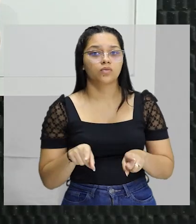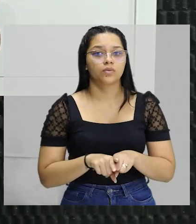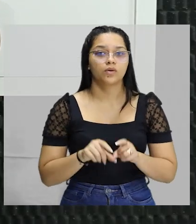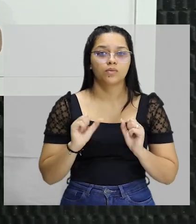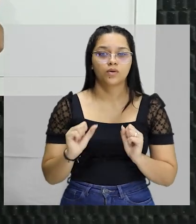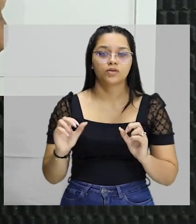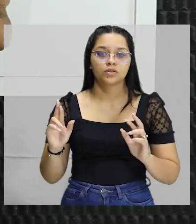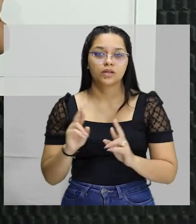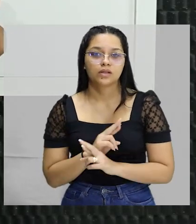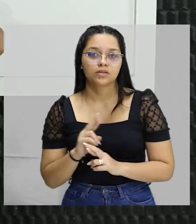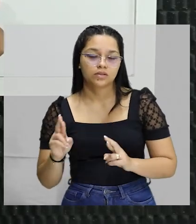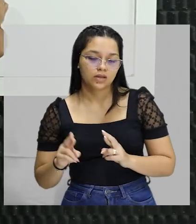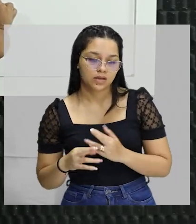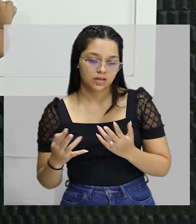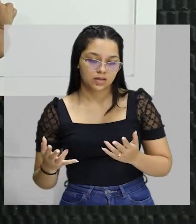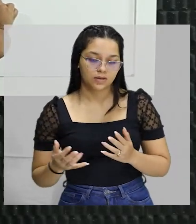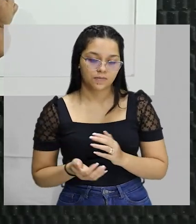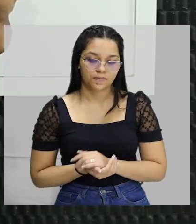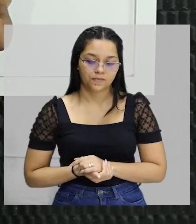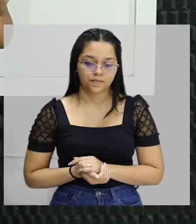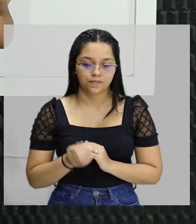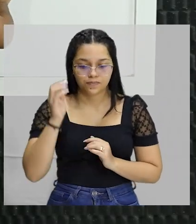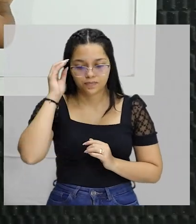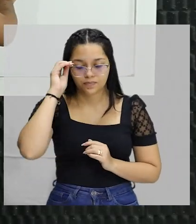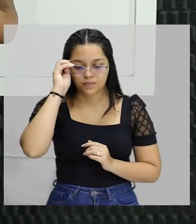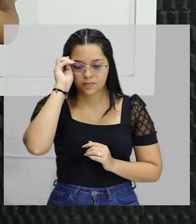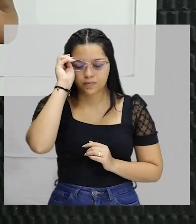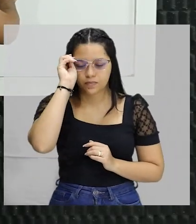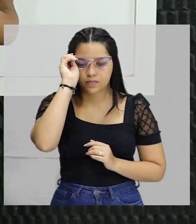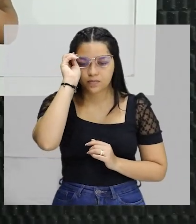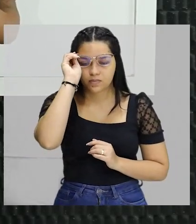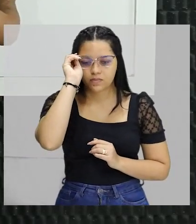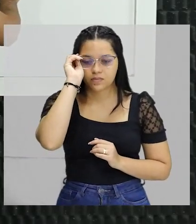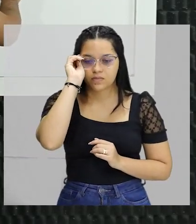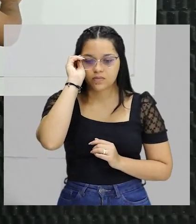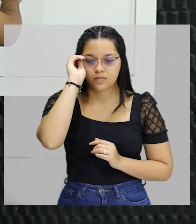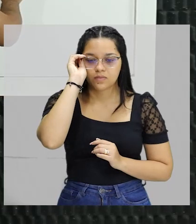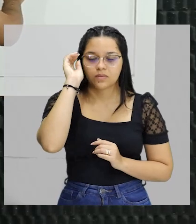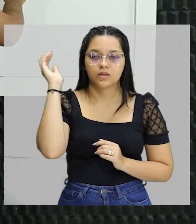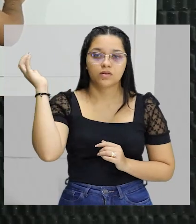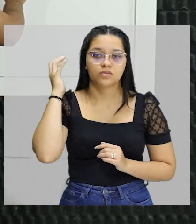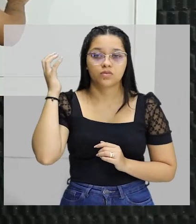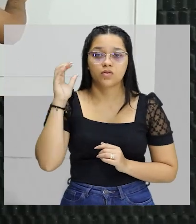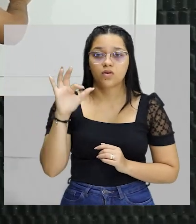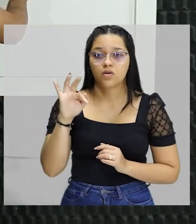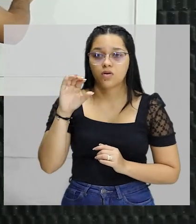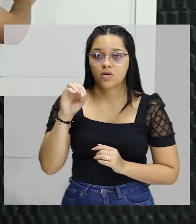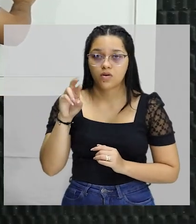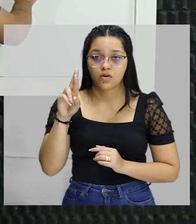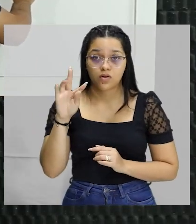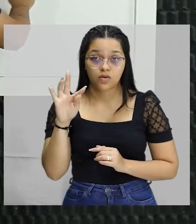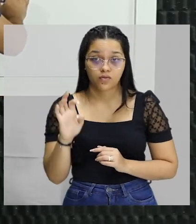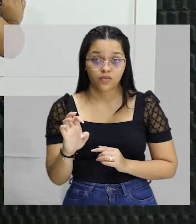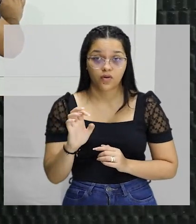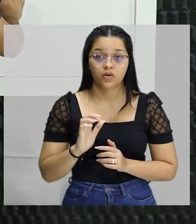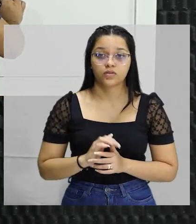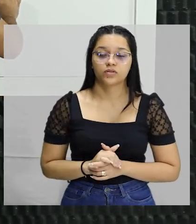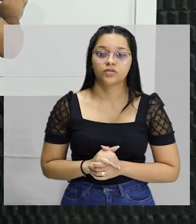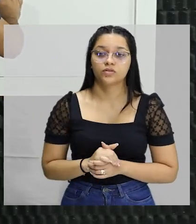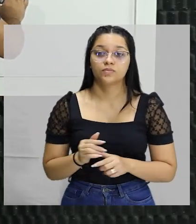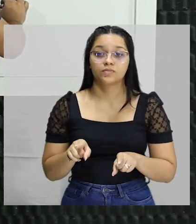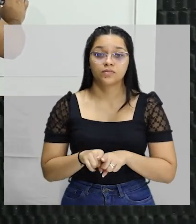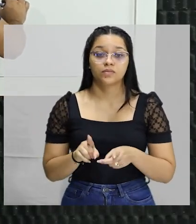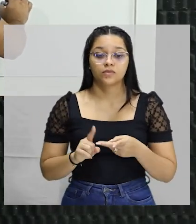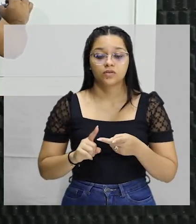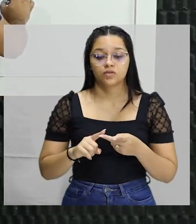podemos relacionar um som que nós chamamos de som forte e o